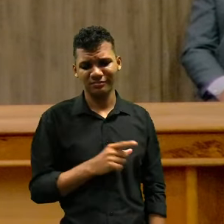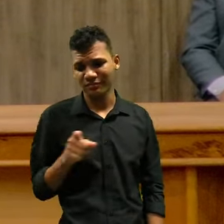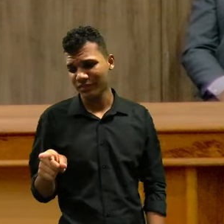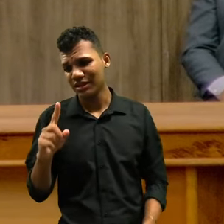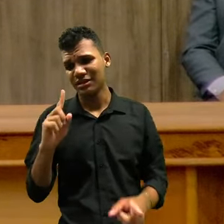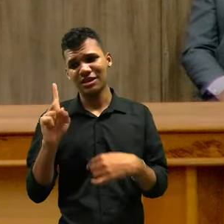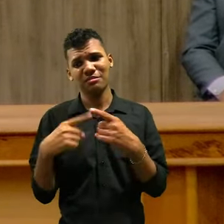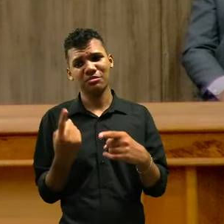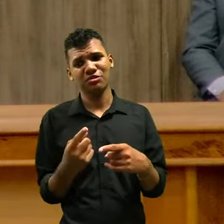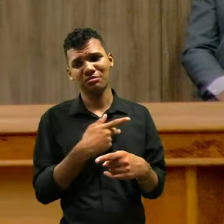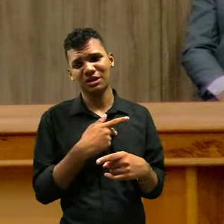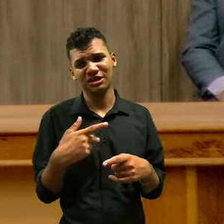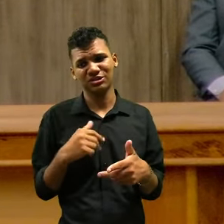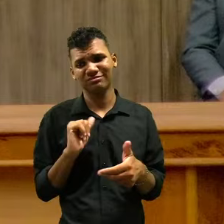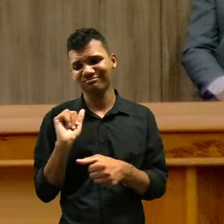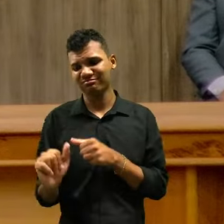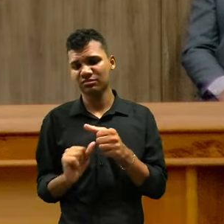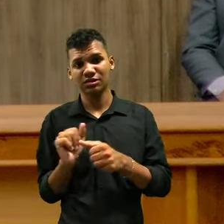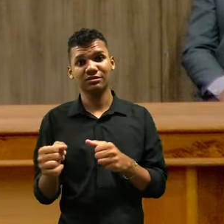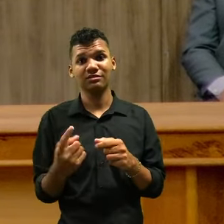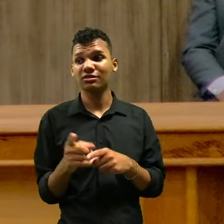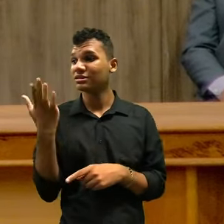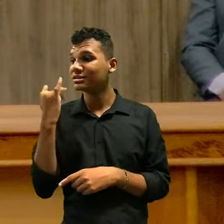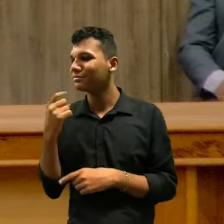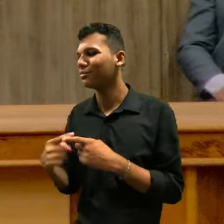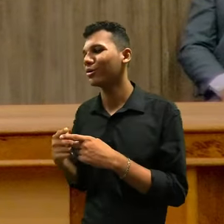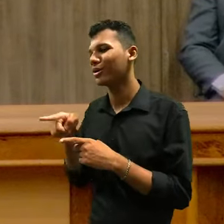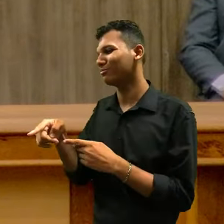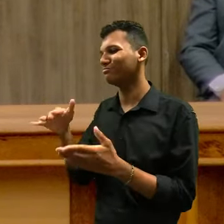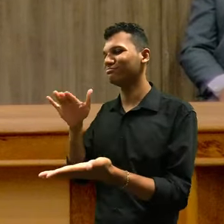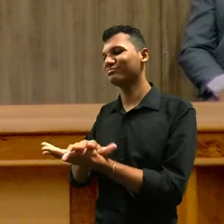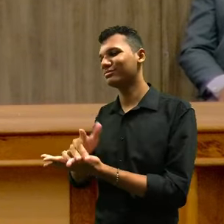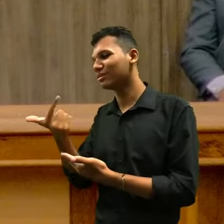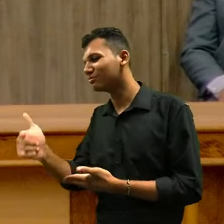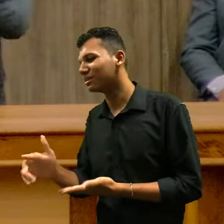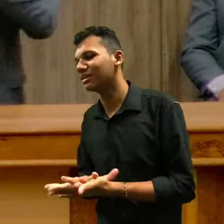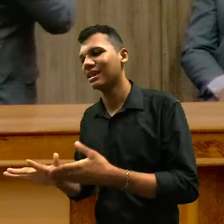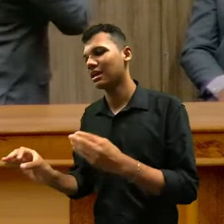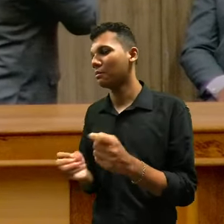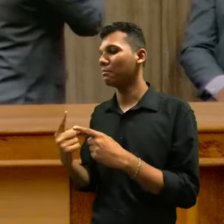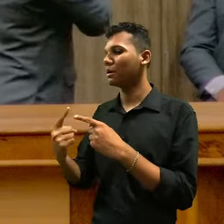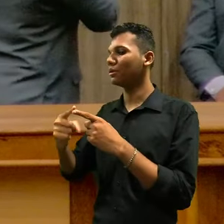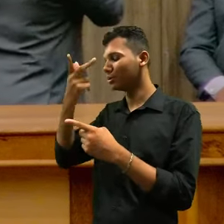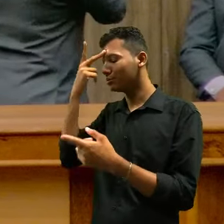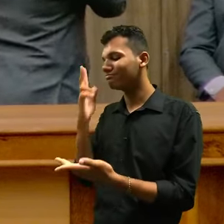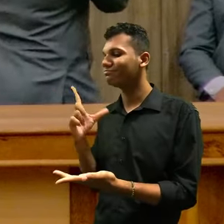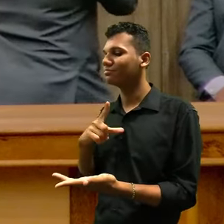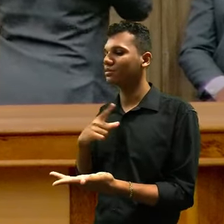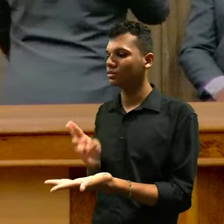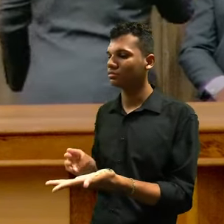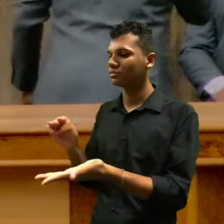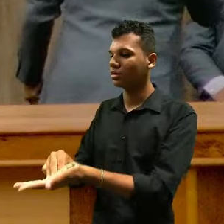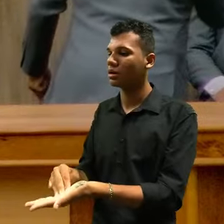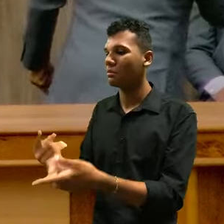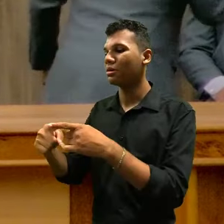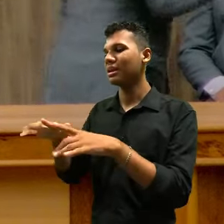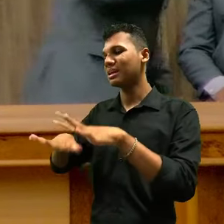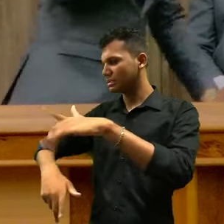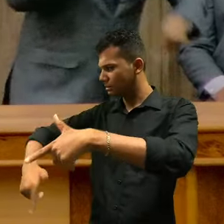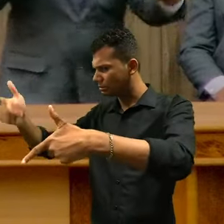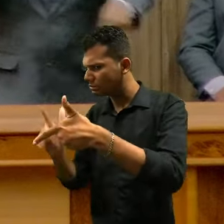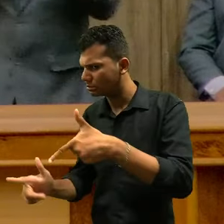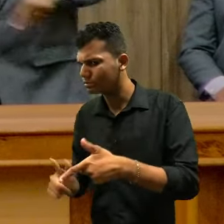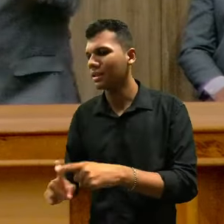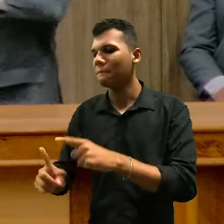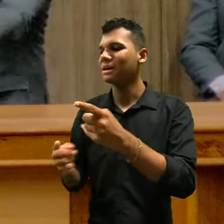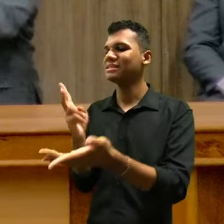chegou matou meu ministério matou porque tu não tinha nada quem tem Ministério da plantação até em cima de um toco quem